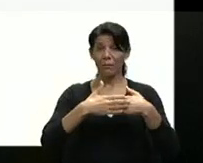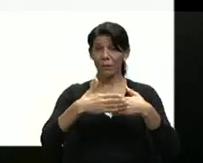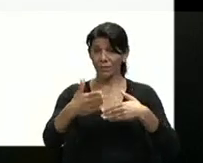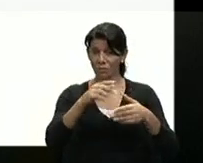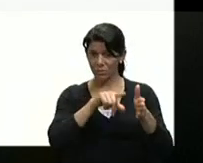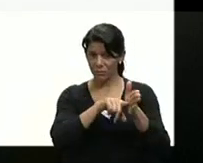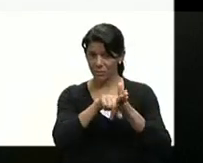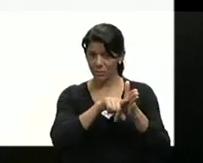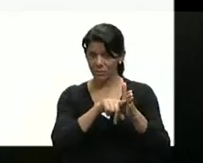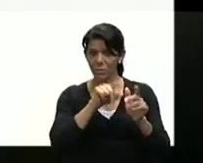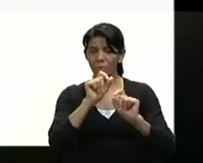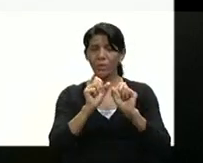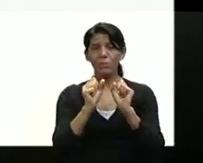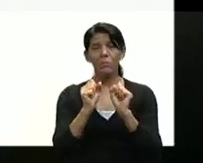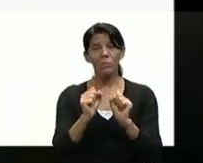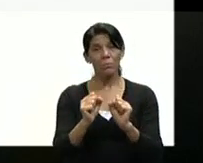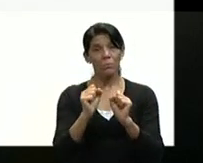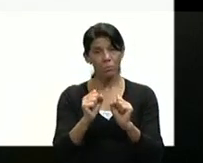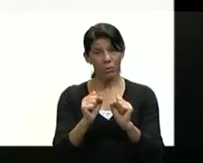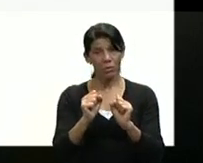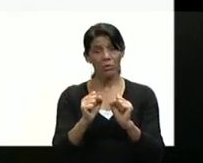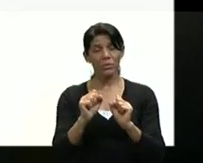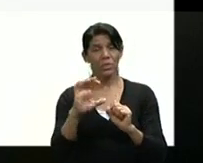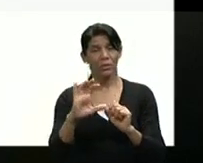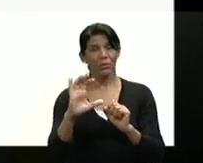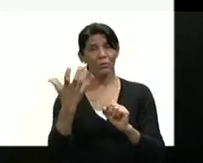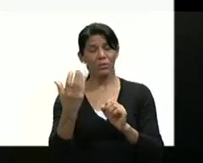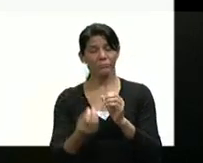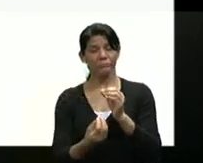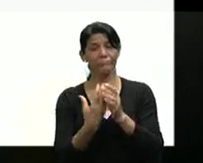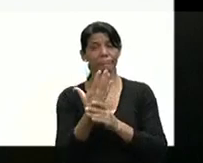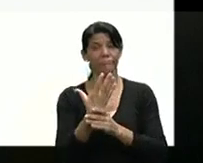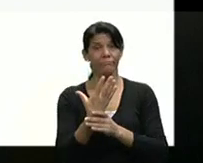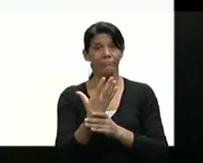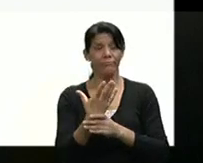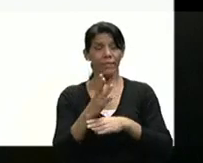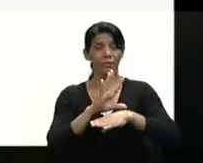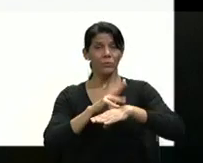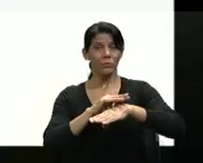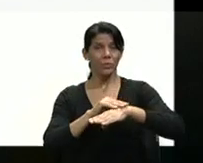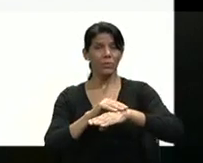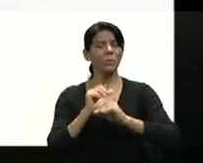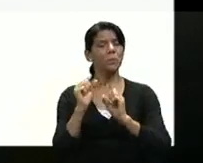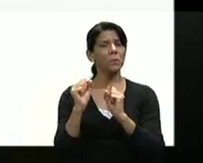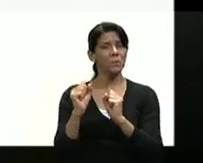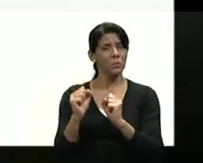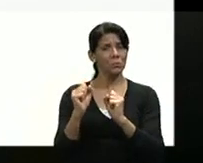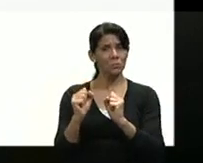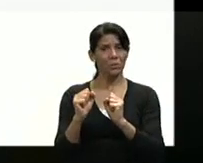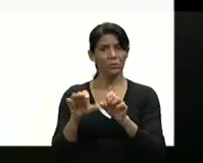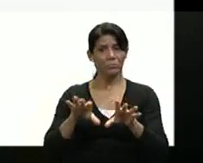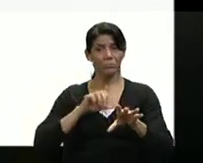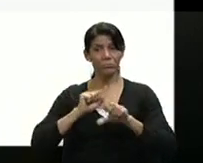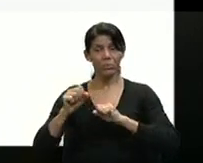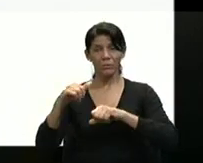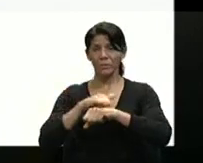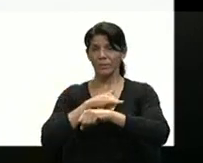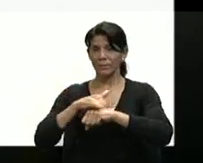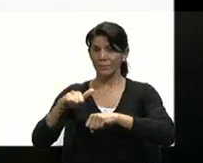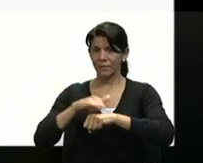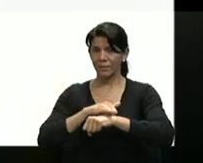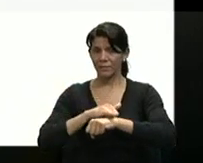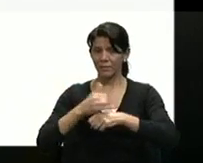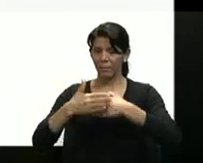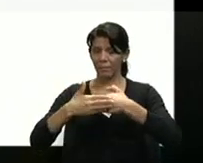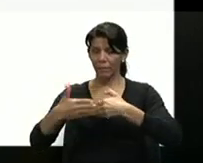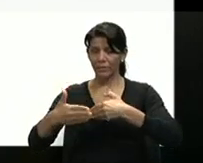daí o que pode ter levado ao surgimento de algumas doenças, o que pode ser adotado como estratégia e a partir